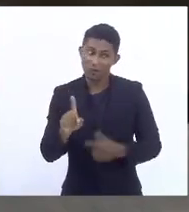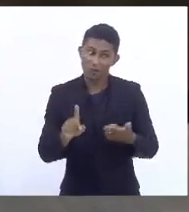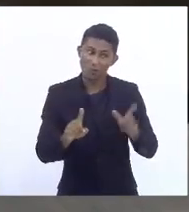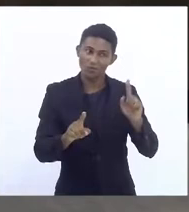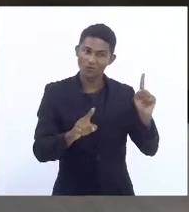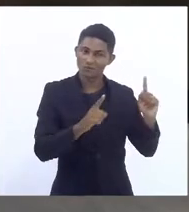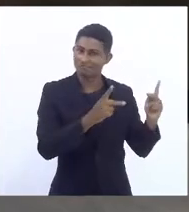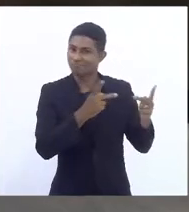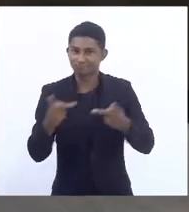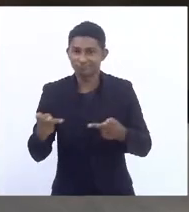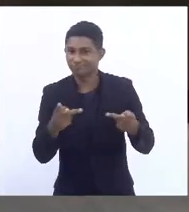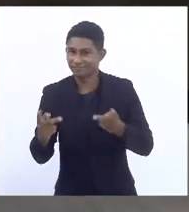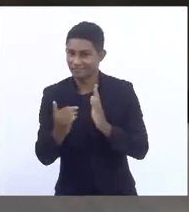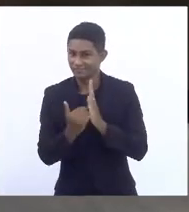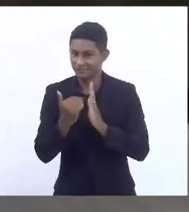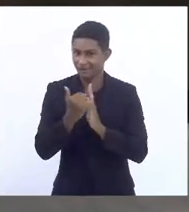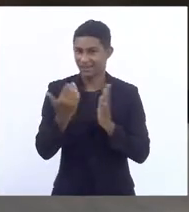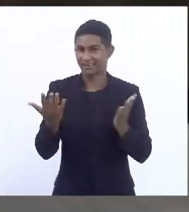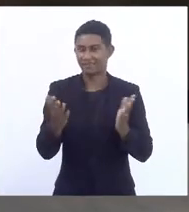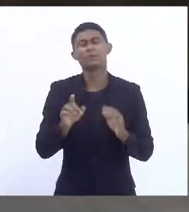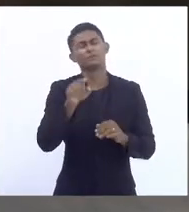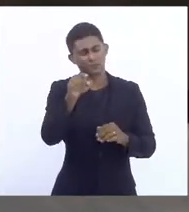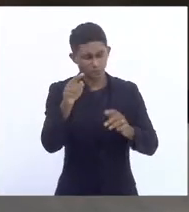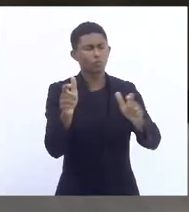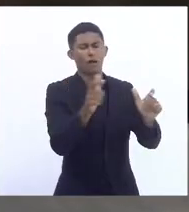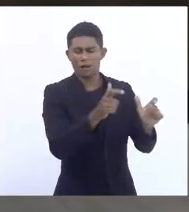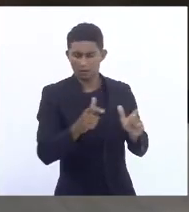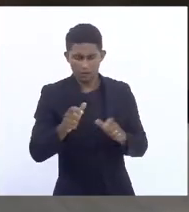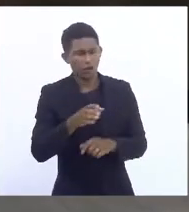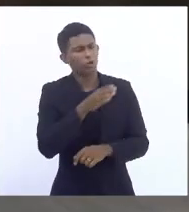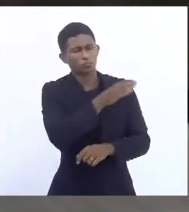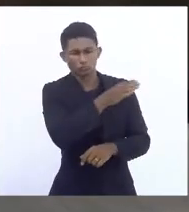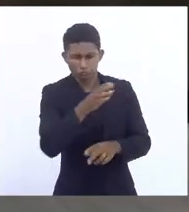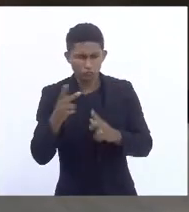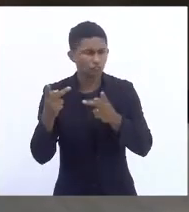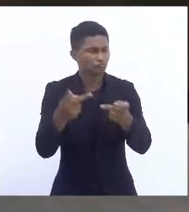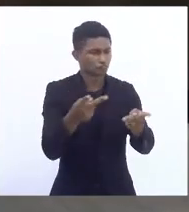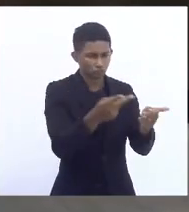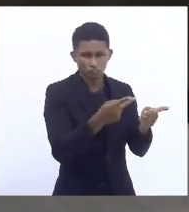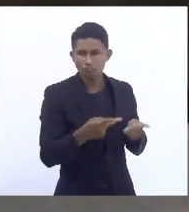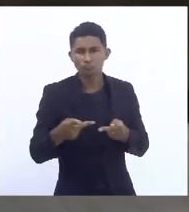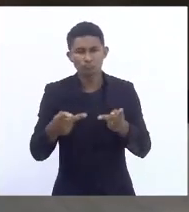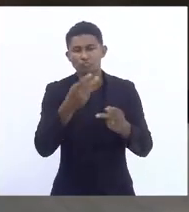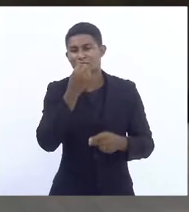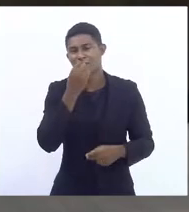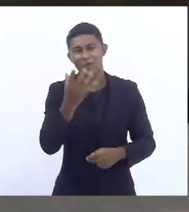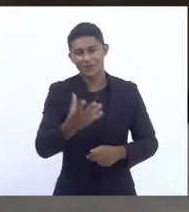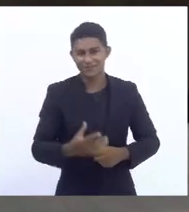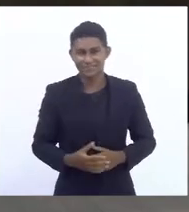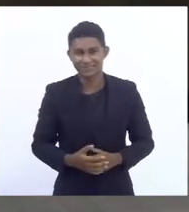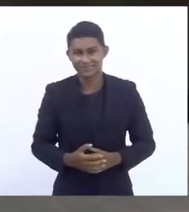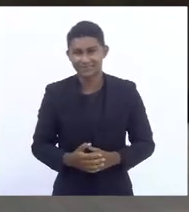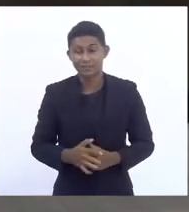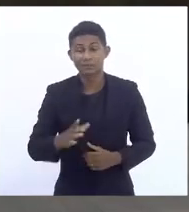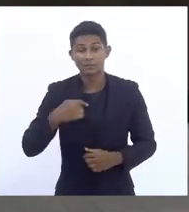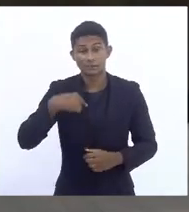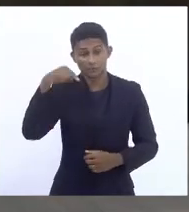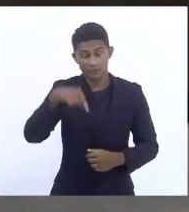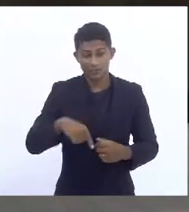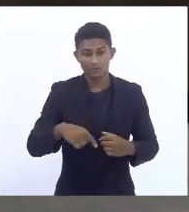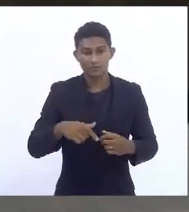senhor transita por todas as áreas. Mas me pede aqui, assessoria ao deputado Márcio